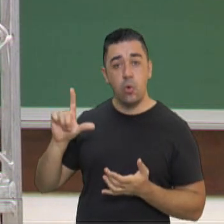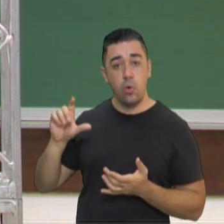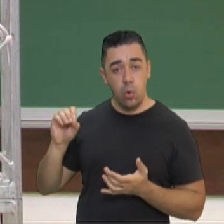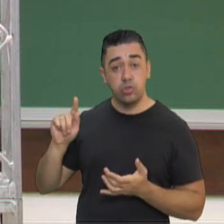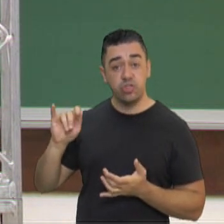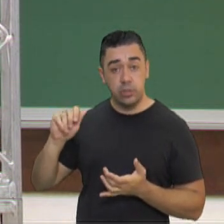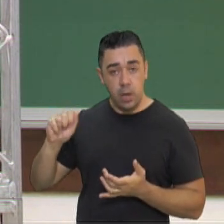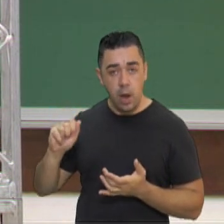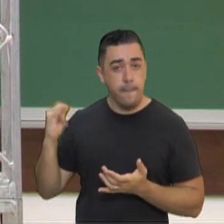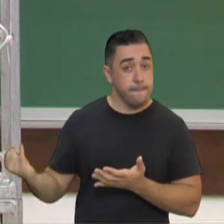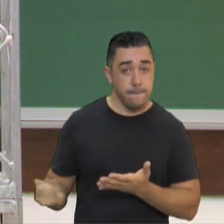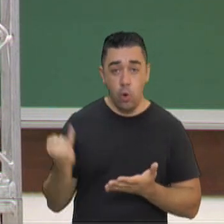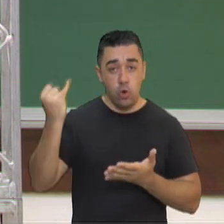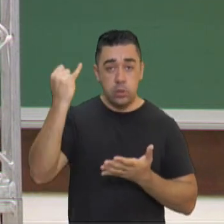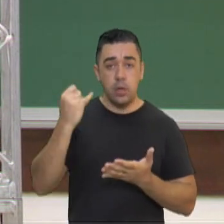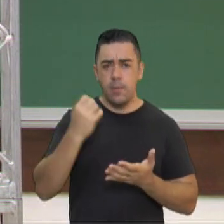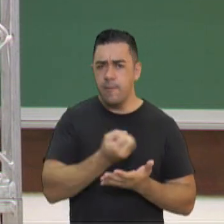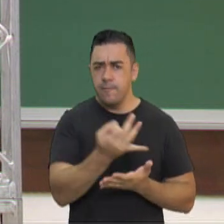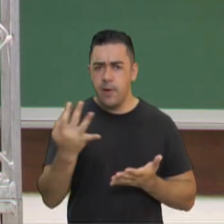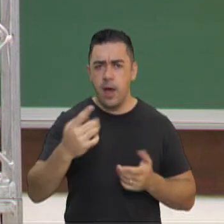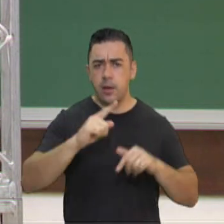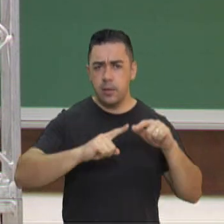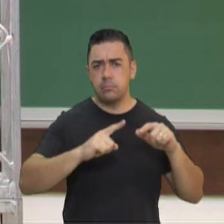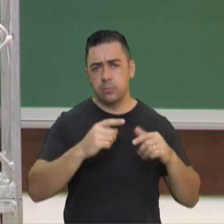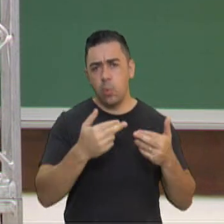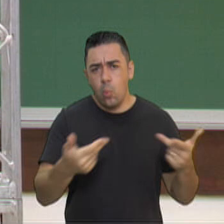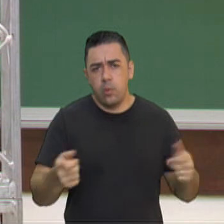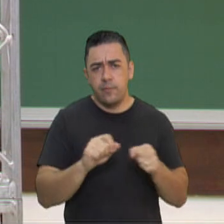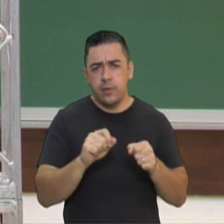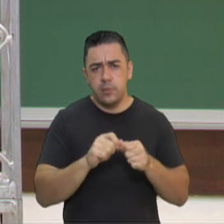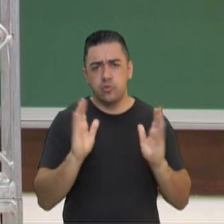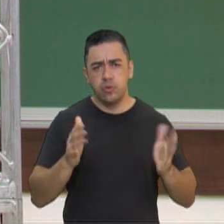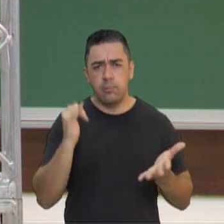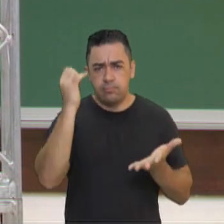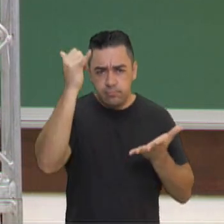para várias atividades, como a gente acabou de falar.